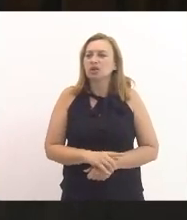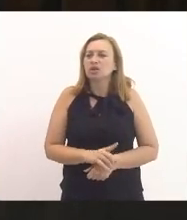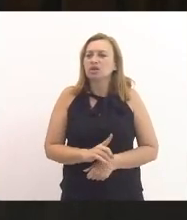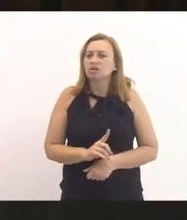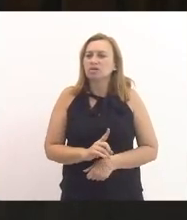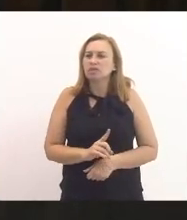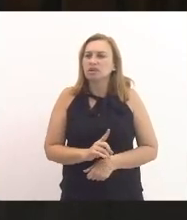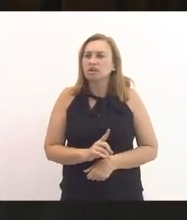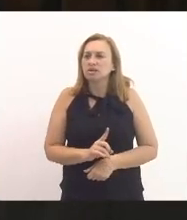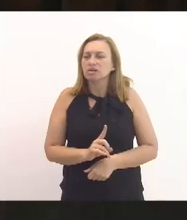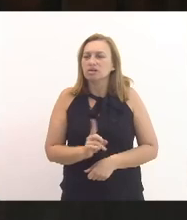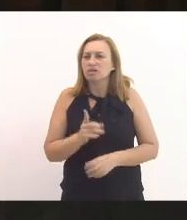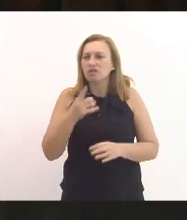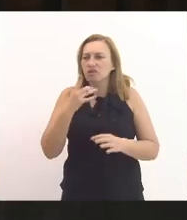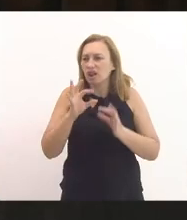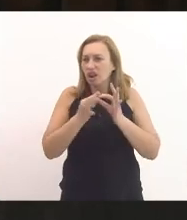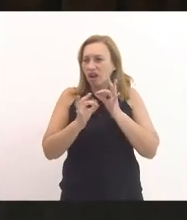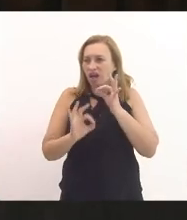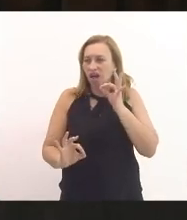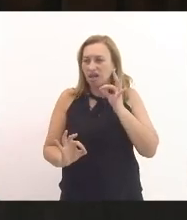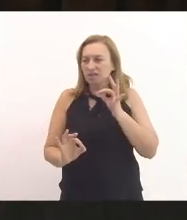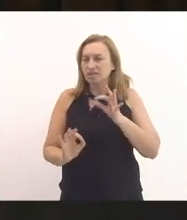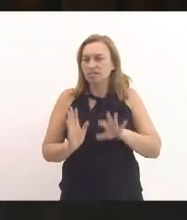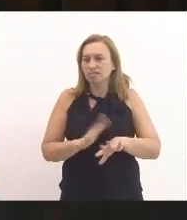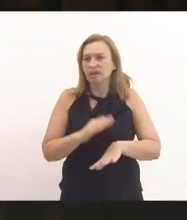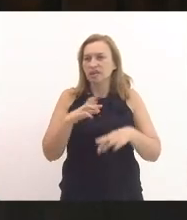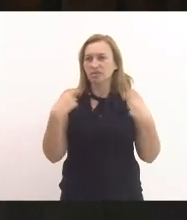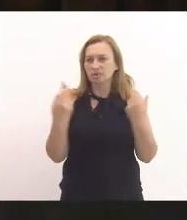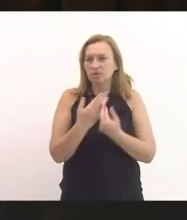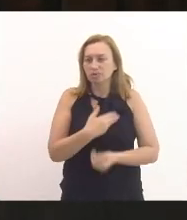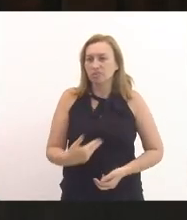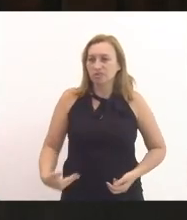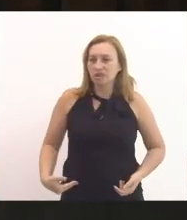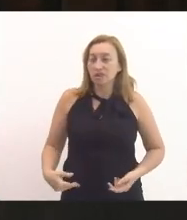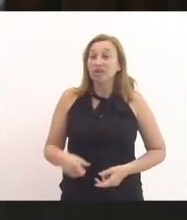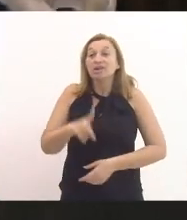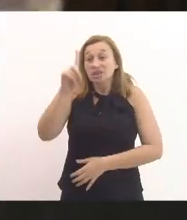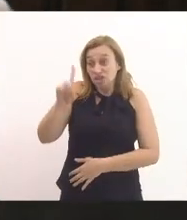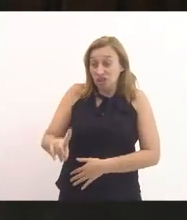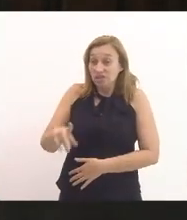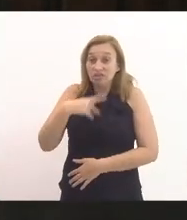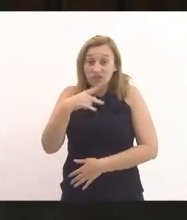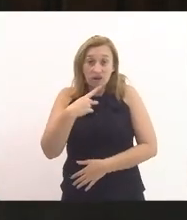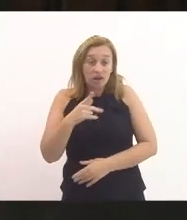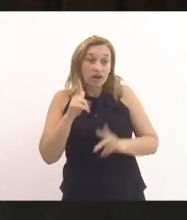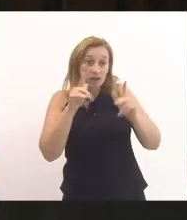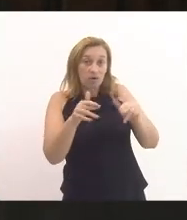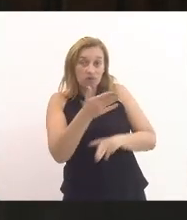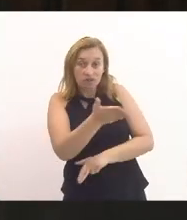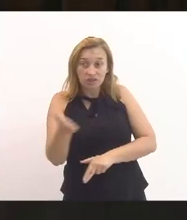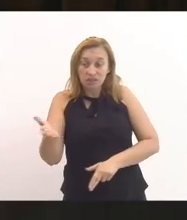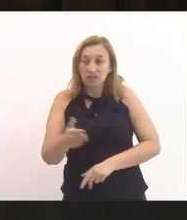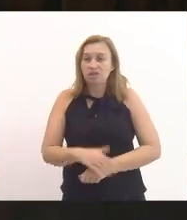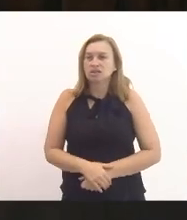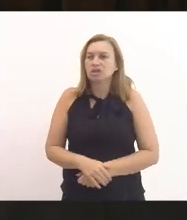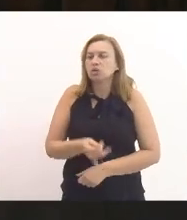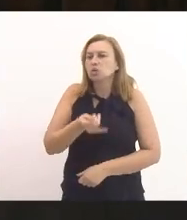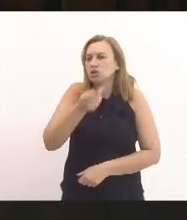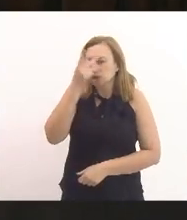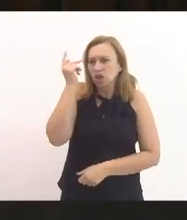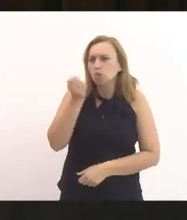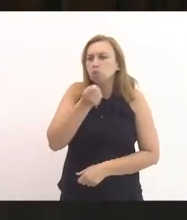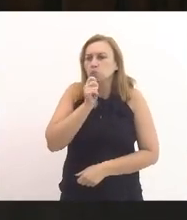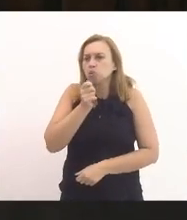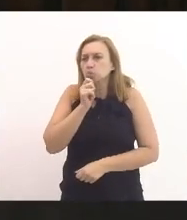não monopolizar demais essa audiência pública em que eu também tenho esse direito de falar que é o mesmo de vocês nenhuma